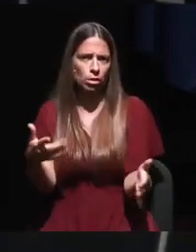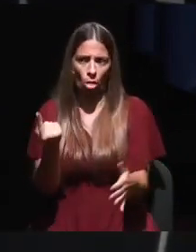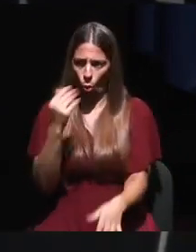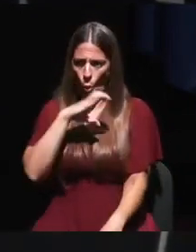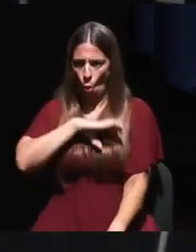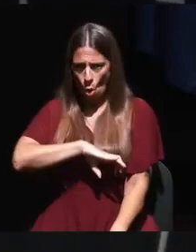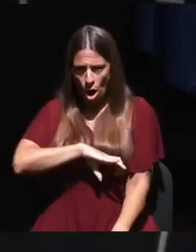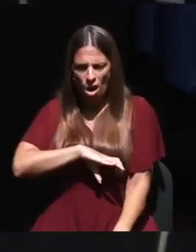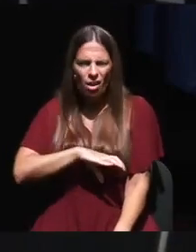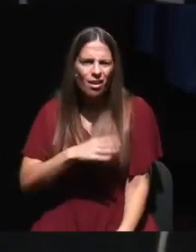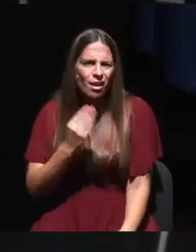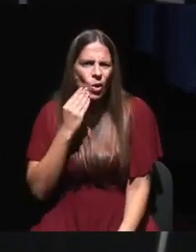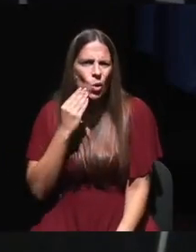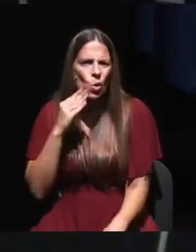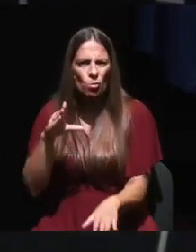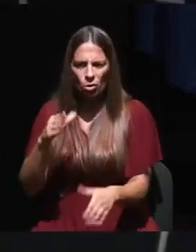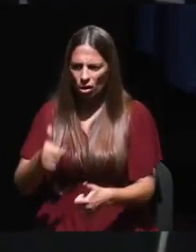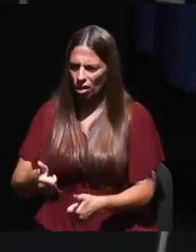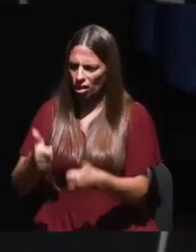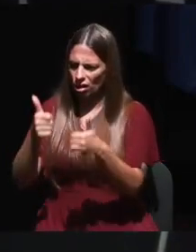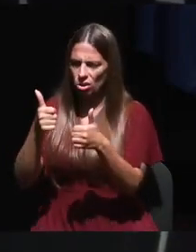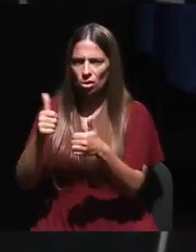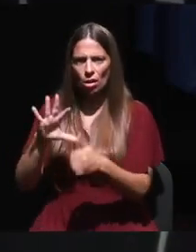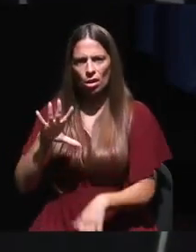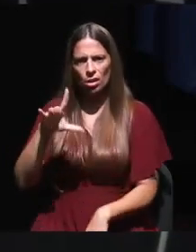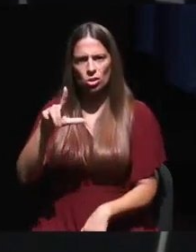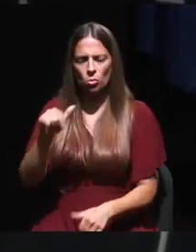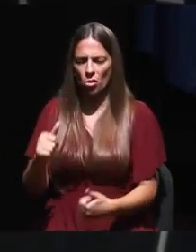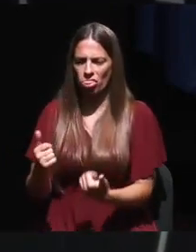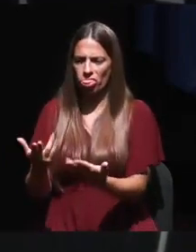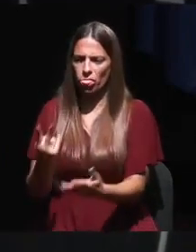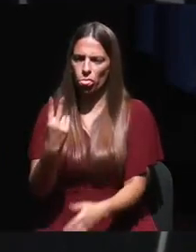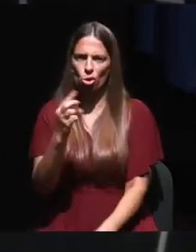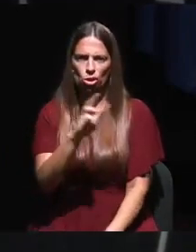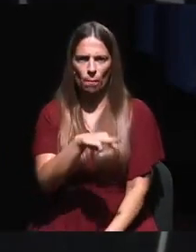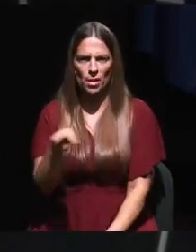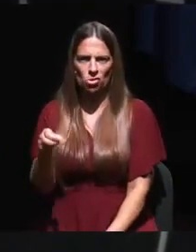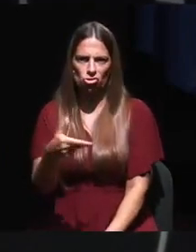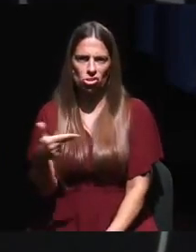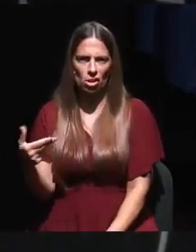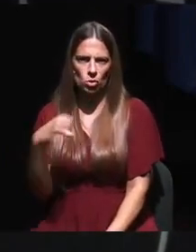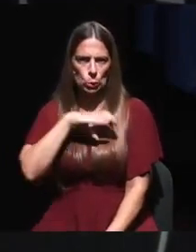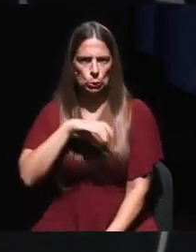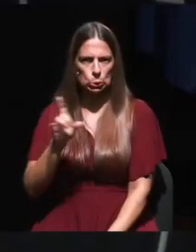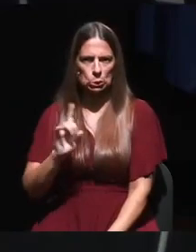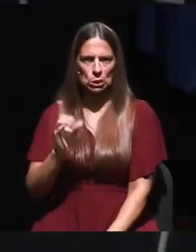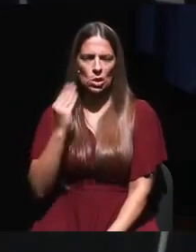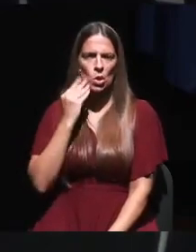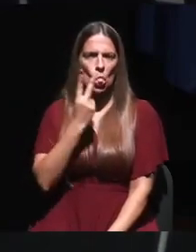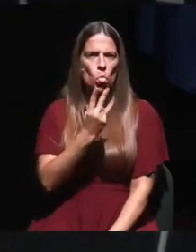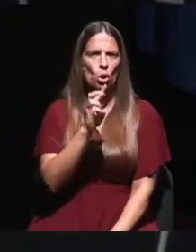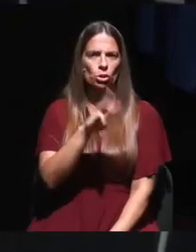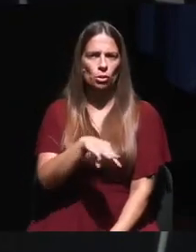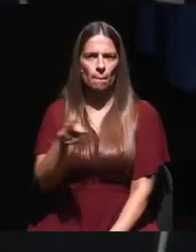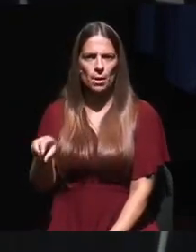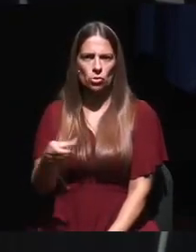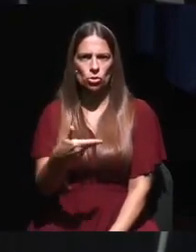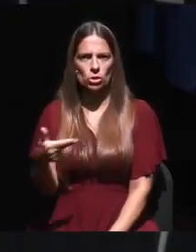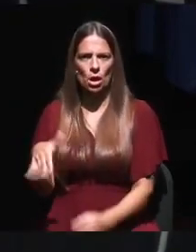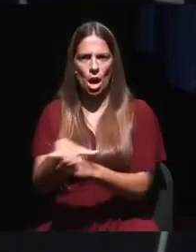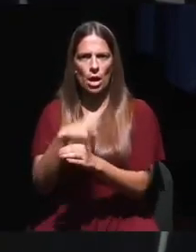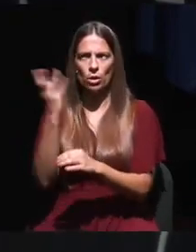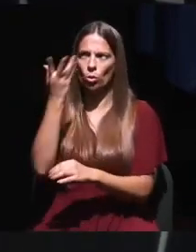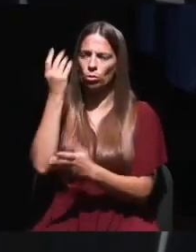parece admissível que Lisboa abdique de mais de 2 milhões de euros em taxas. O que é que nós faríamos com 2 milhões de euros no setor da cultura,